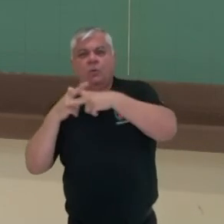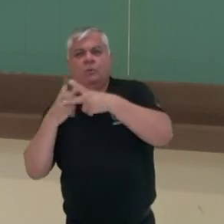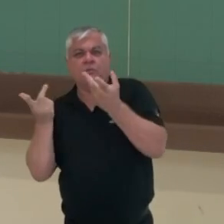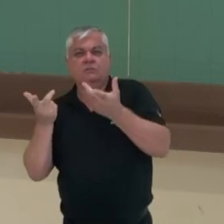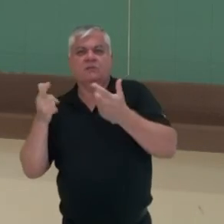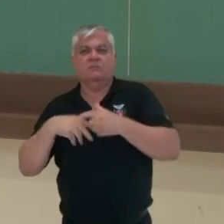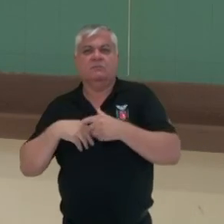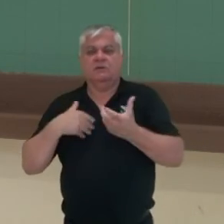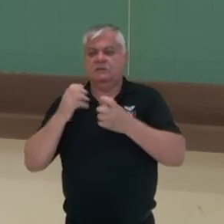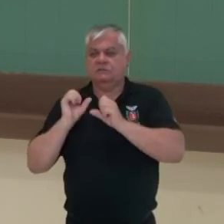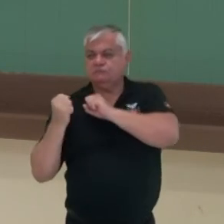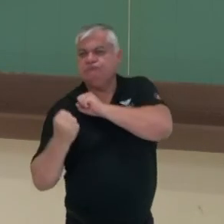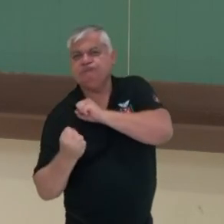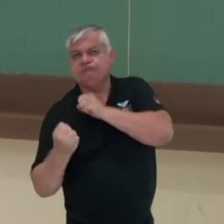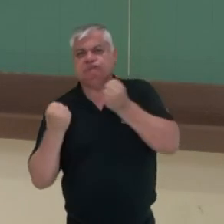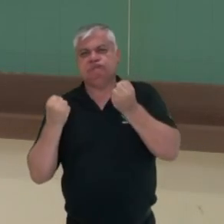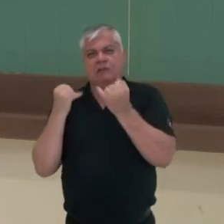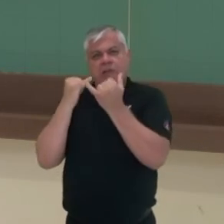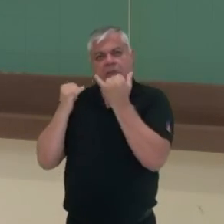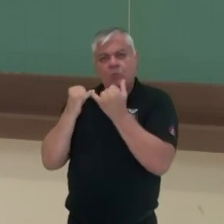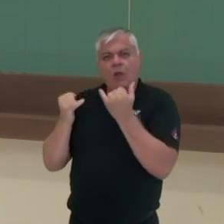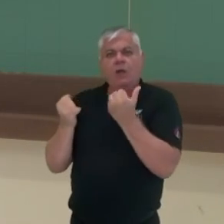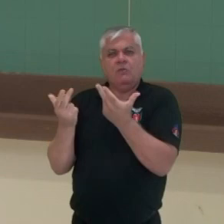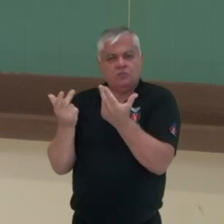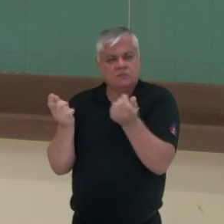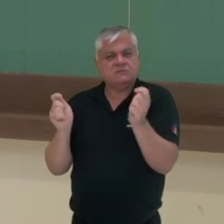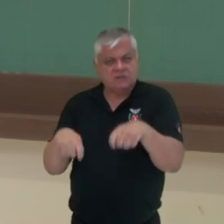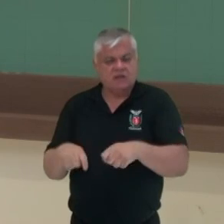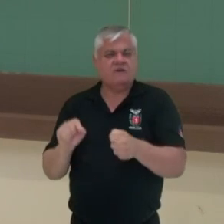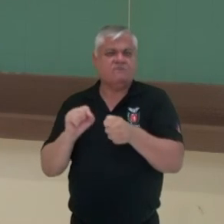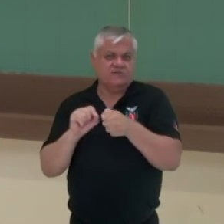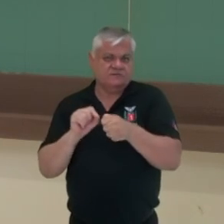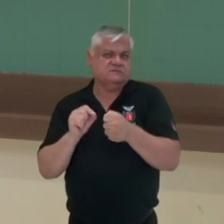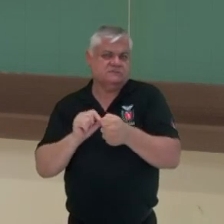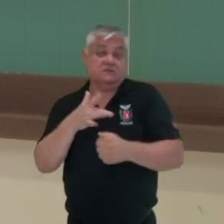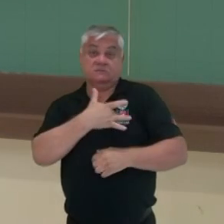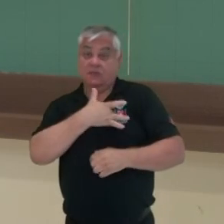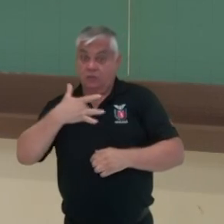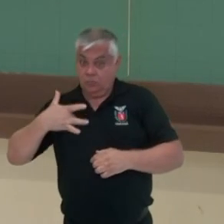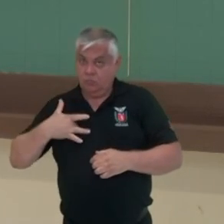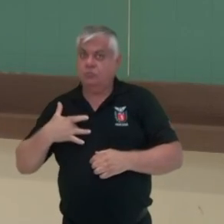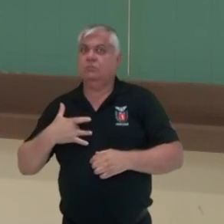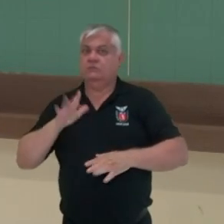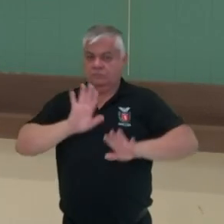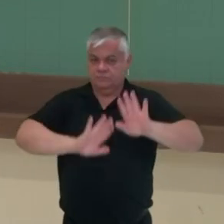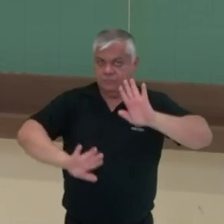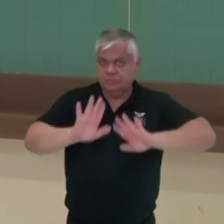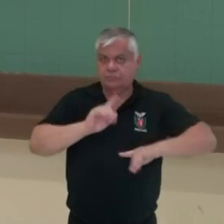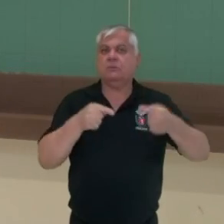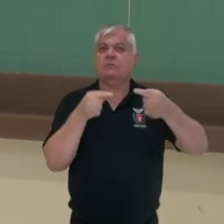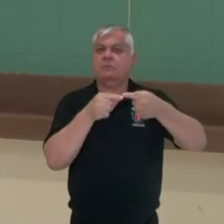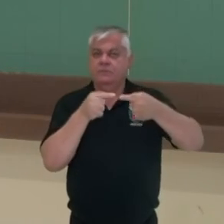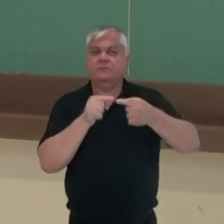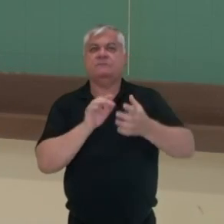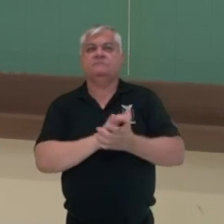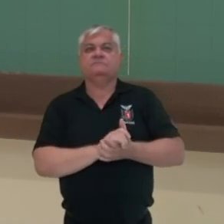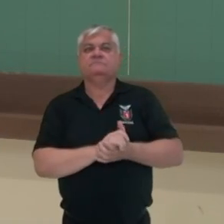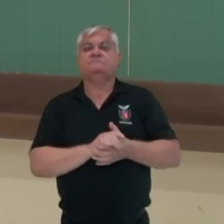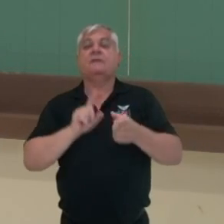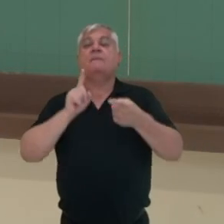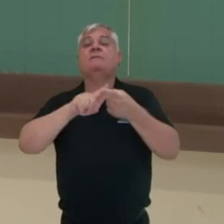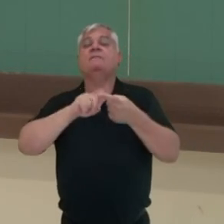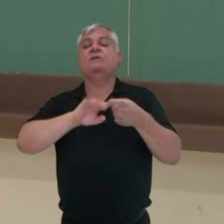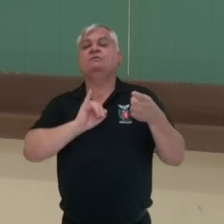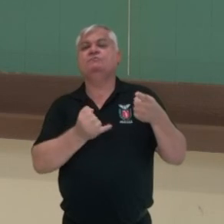gostar, por querer ser igual àquele ídolo que faz, questões de saúde, em busca da promoção da saúde, enfim. Então vamos lá, eu coloquei